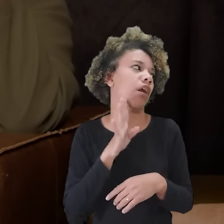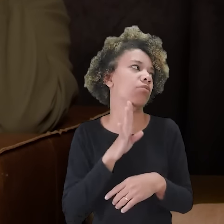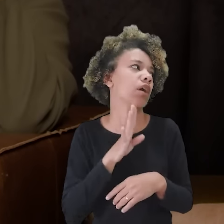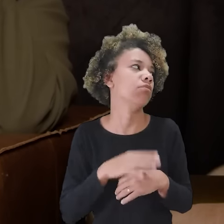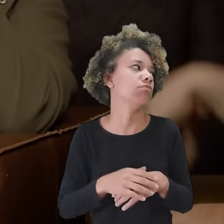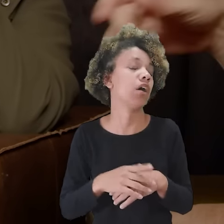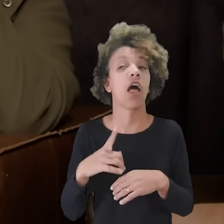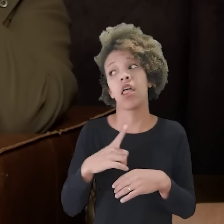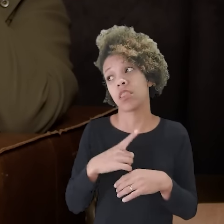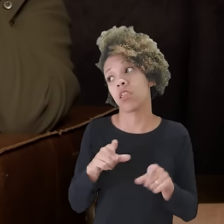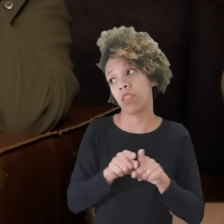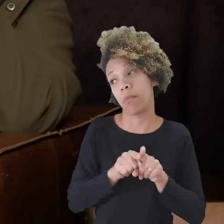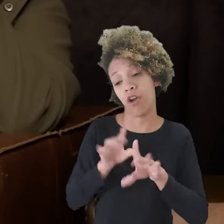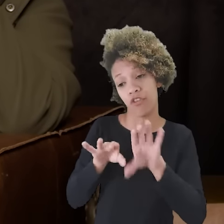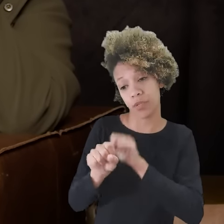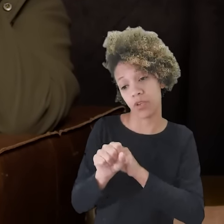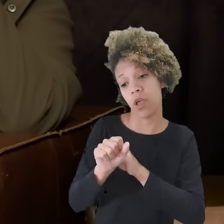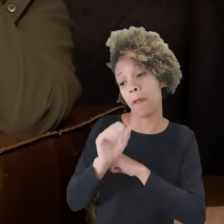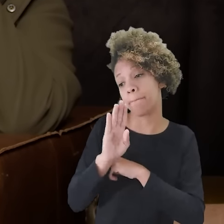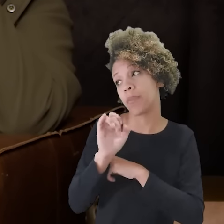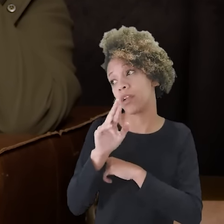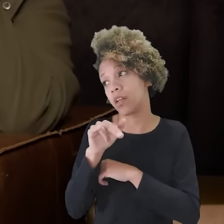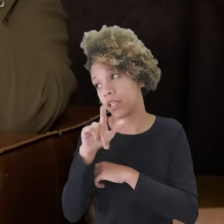tem academia da berlinda também